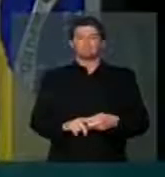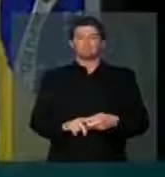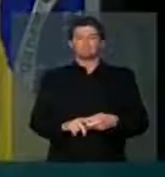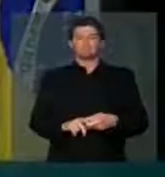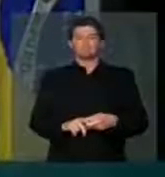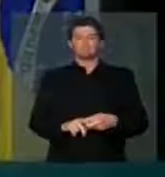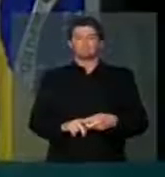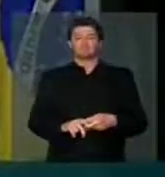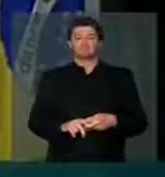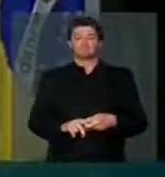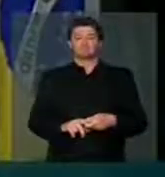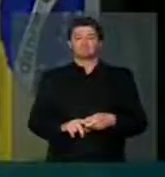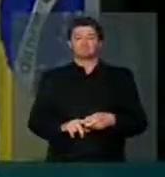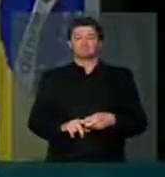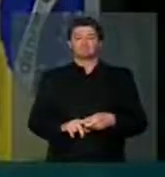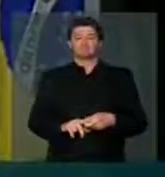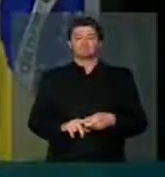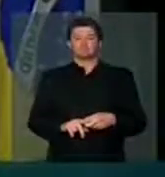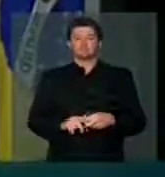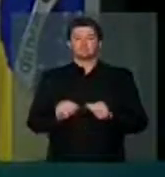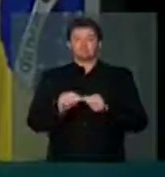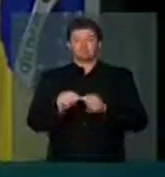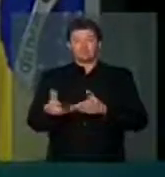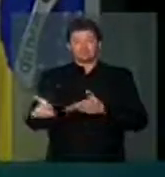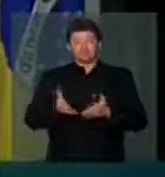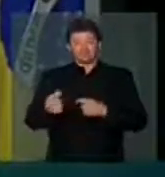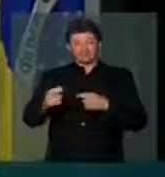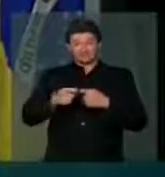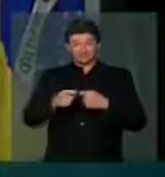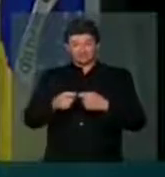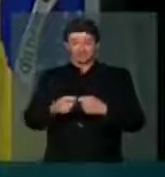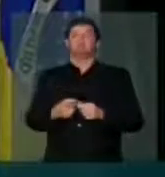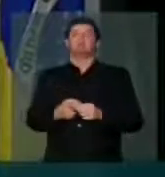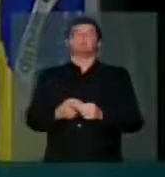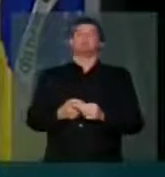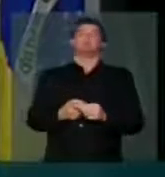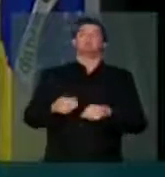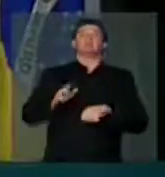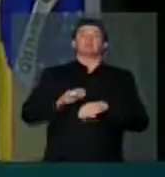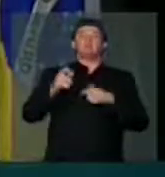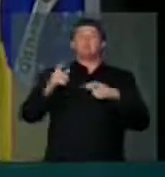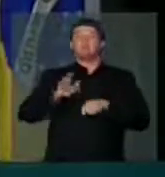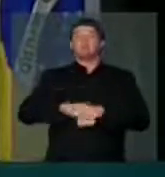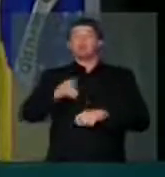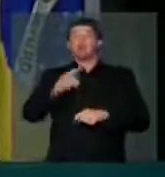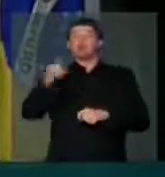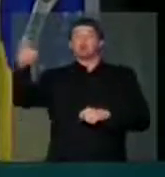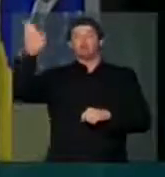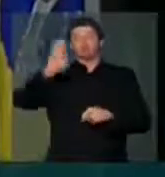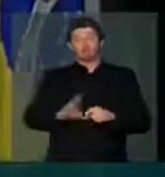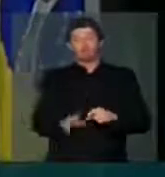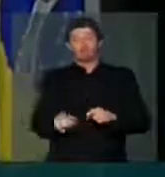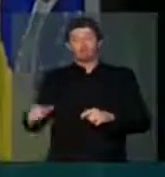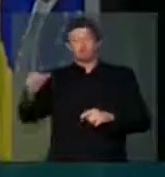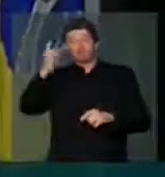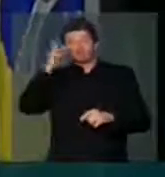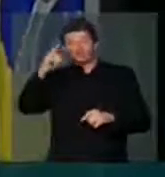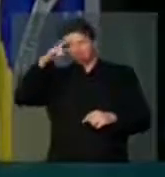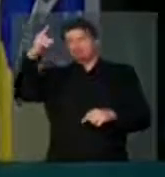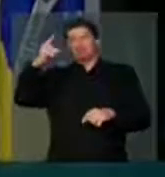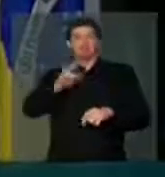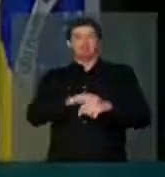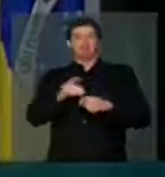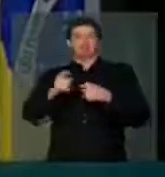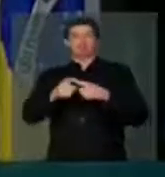Com a pseudo da premissa de levar assistências médicas aos cantos mais recônditos desse Brasil, Dilma inventa o Mais